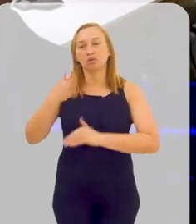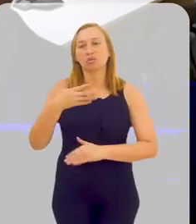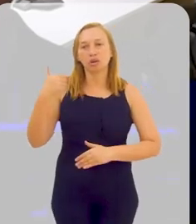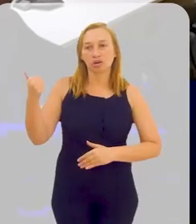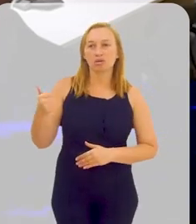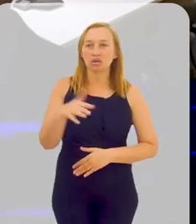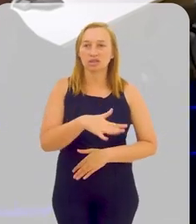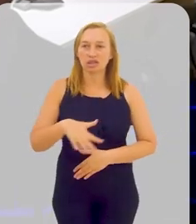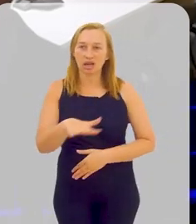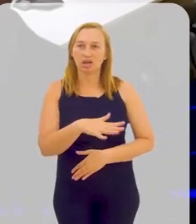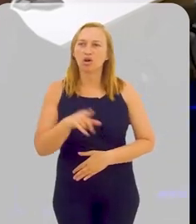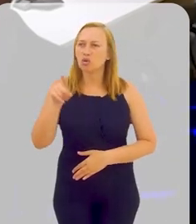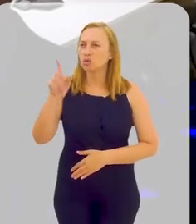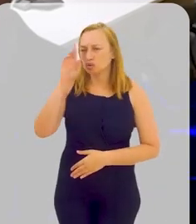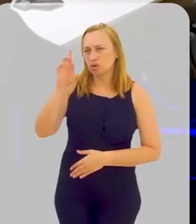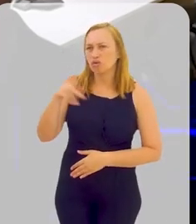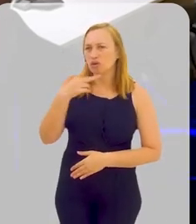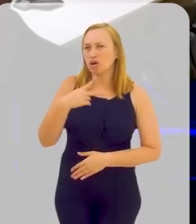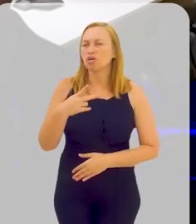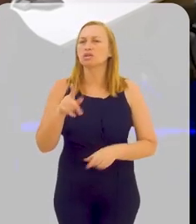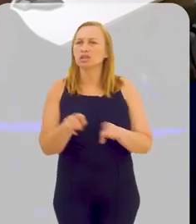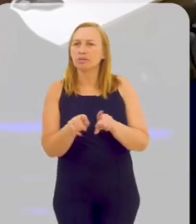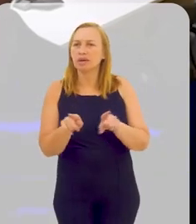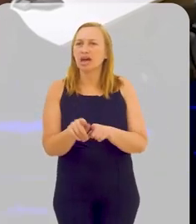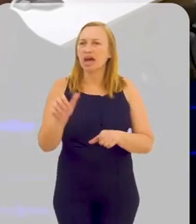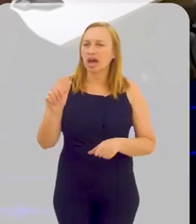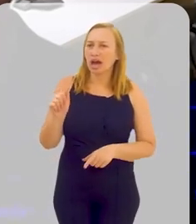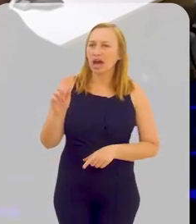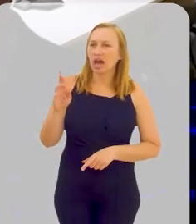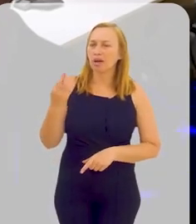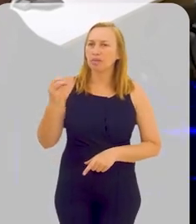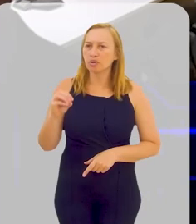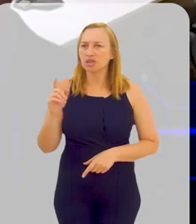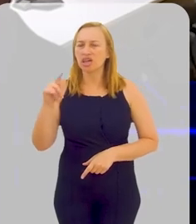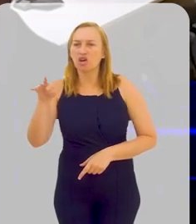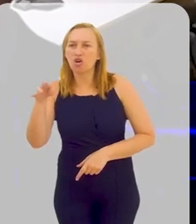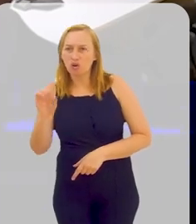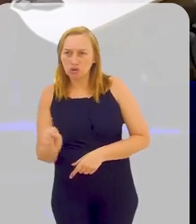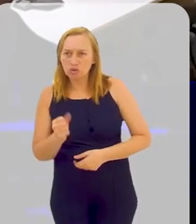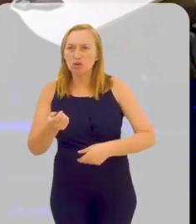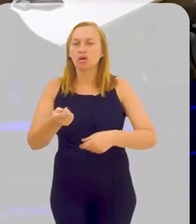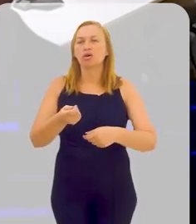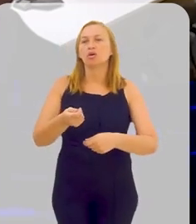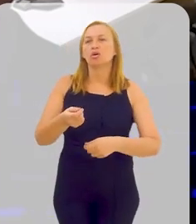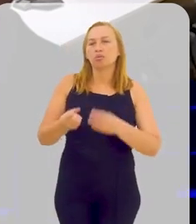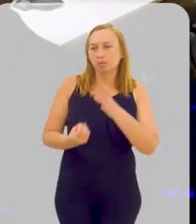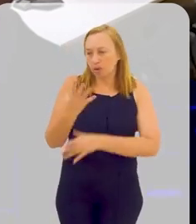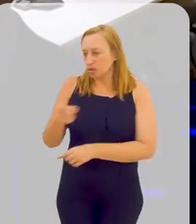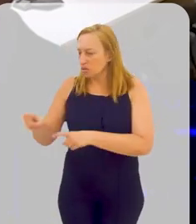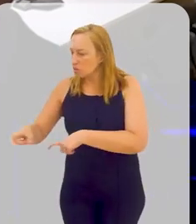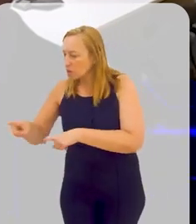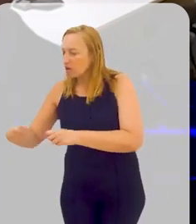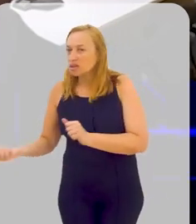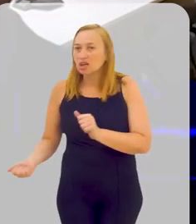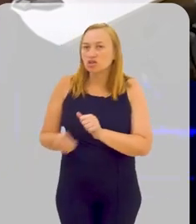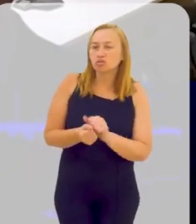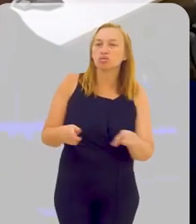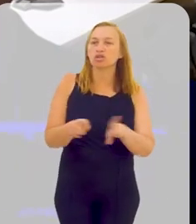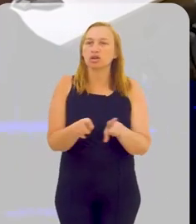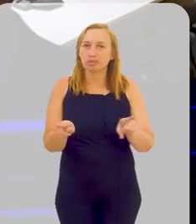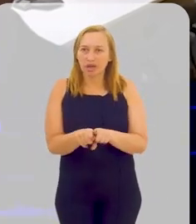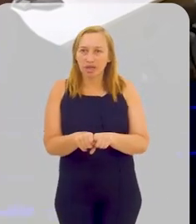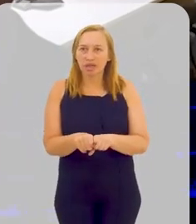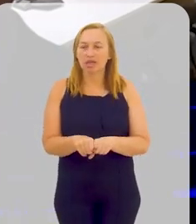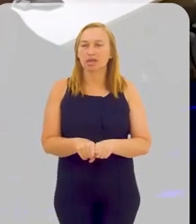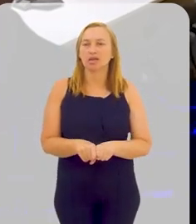desenvolver melhor esse Setor O senhor falou também do agronegócio né da possibilidade da produção rural estar assistindo ali